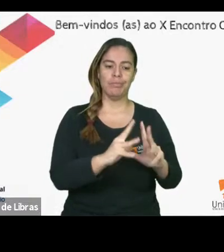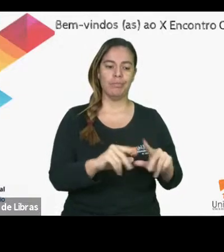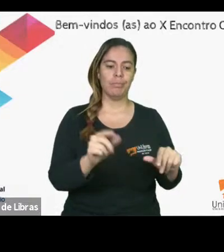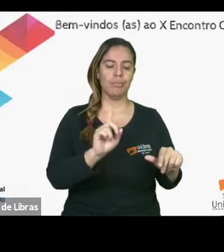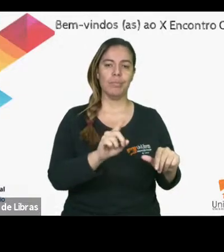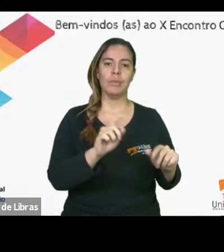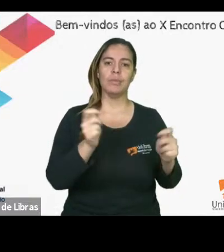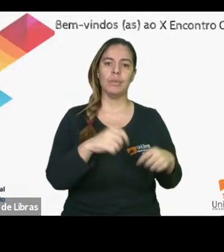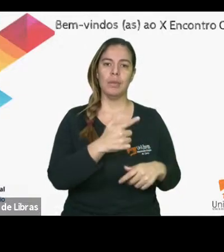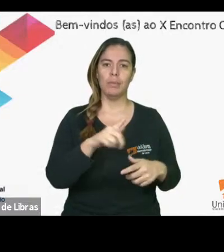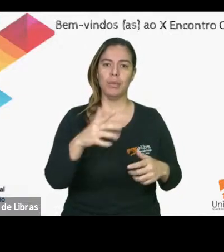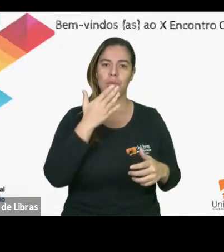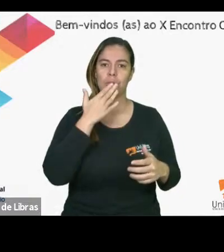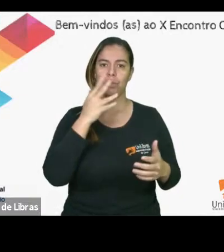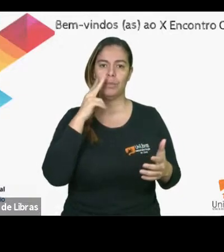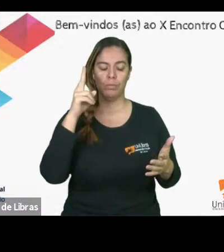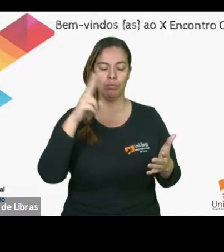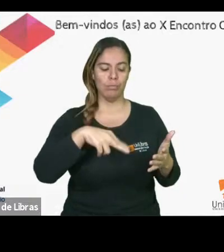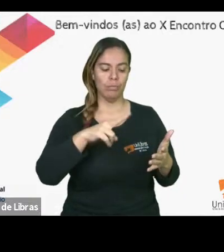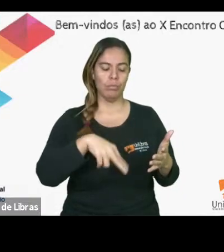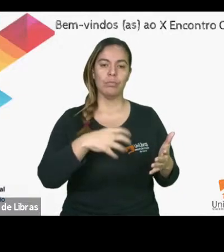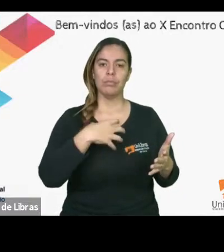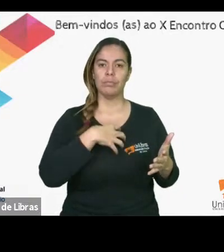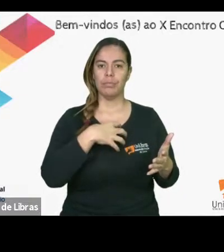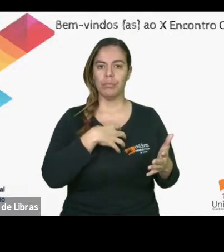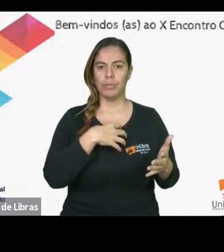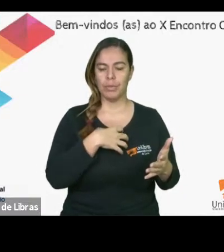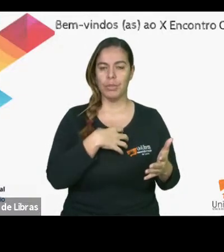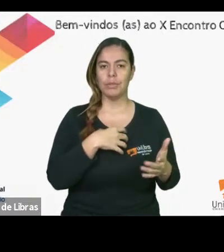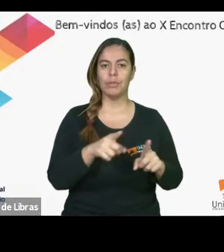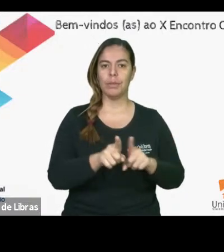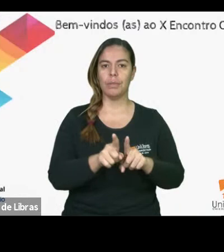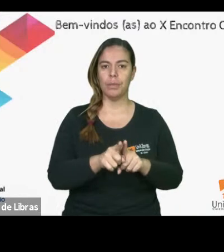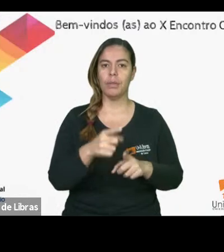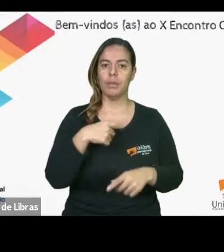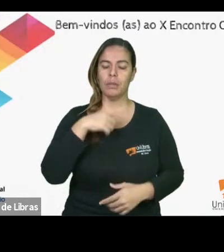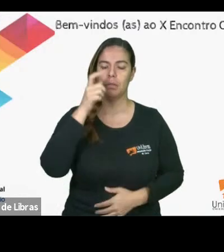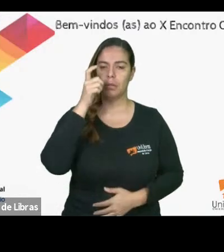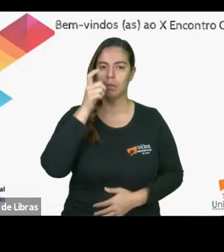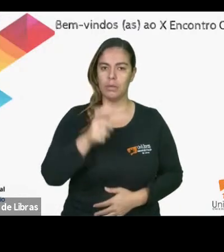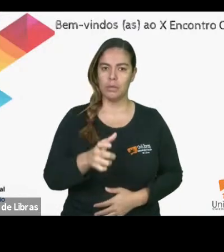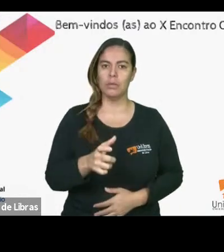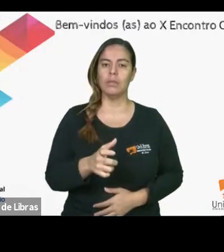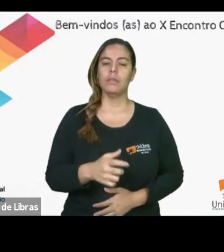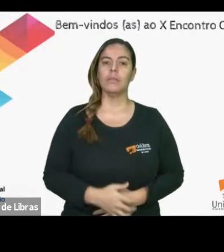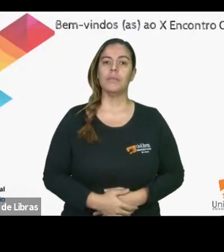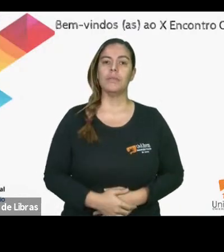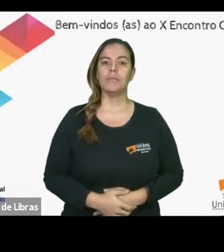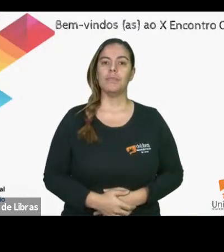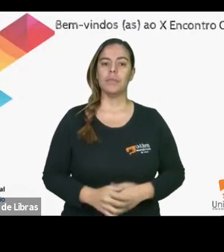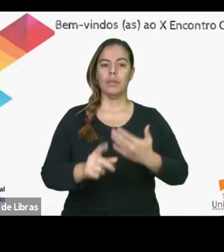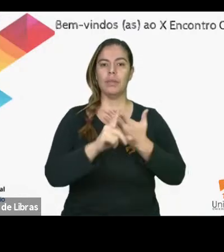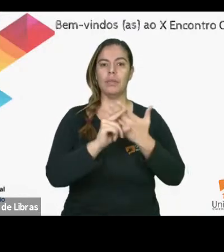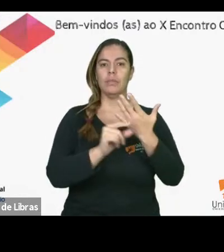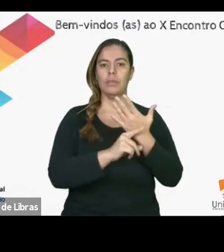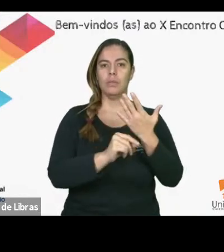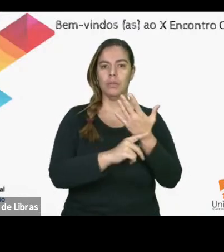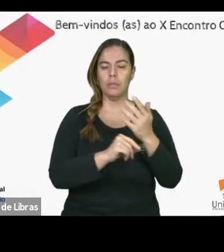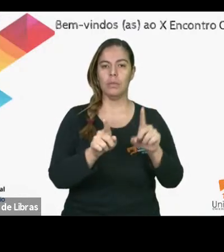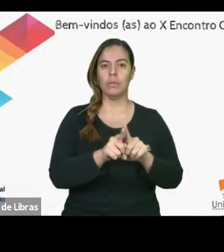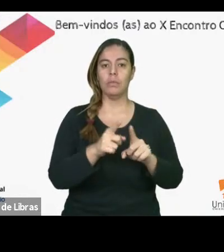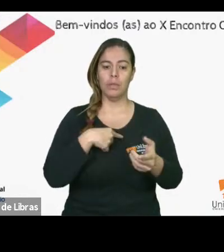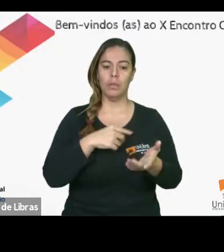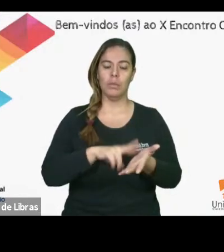outras maneiras. Estou muito, muito interessado nesse autor, estou inclusive